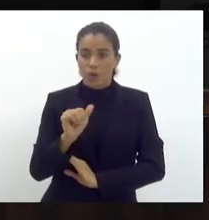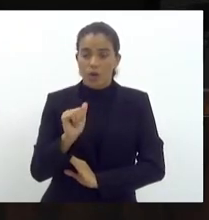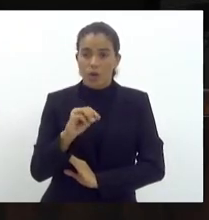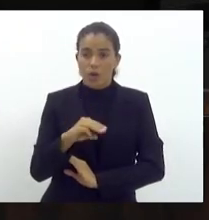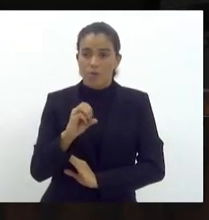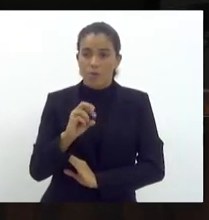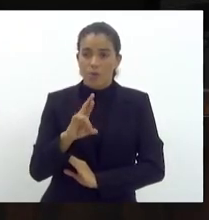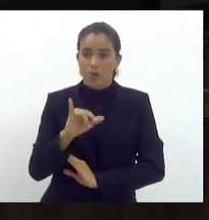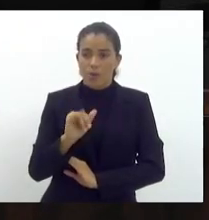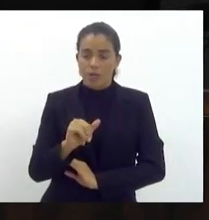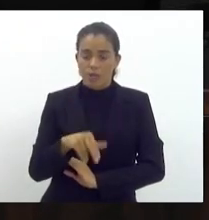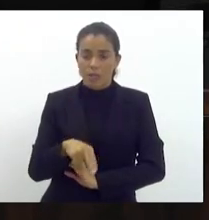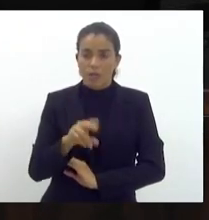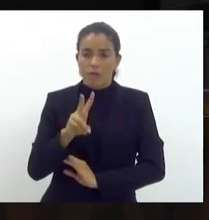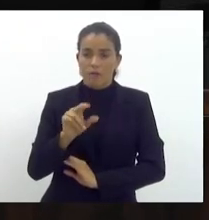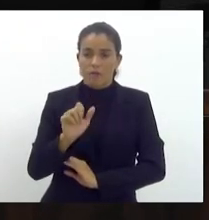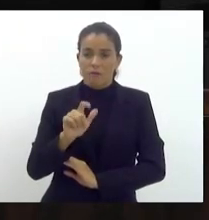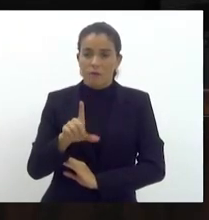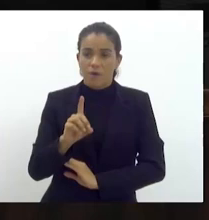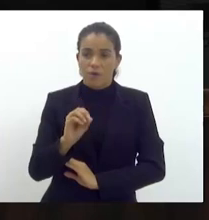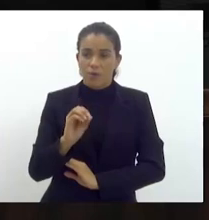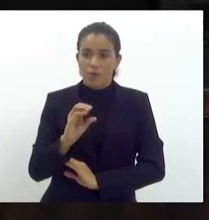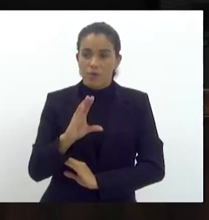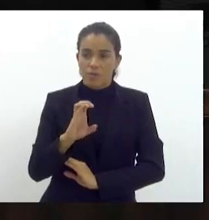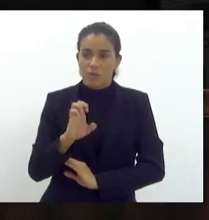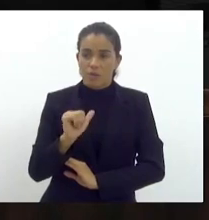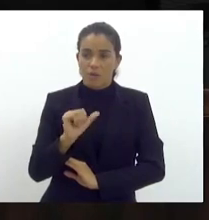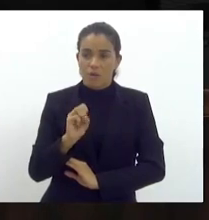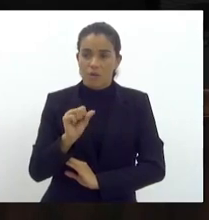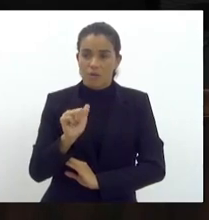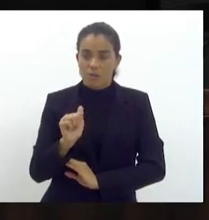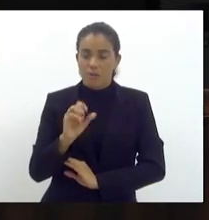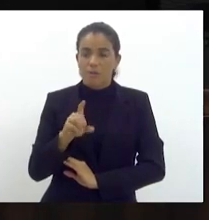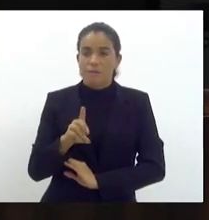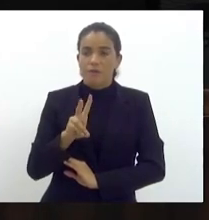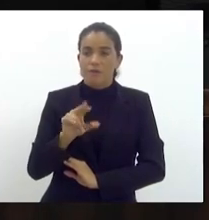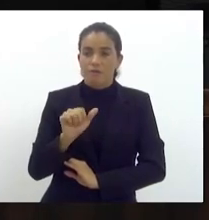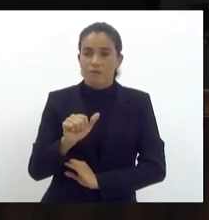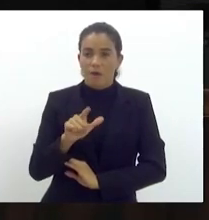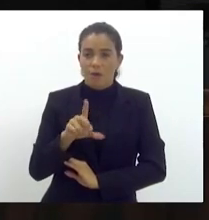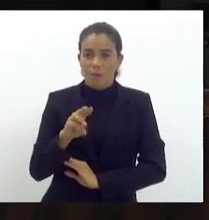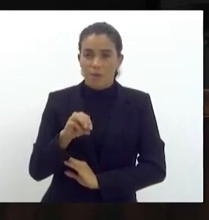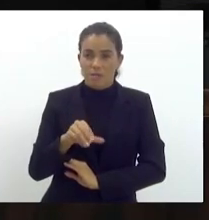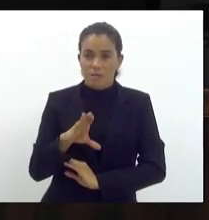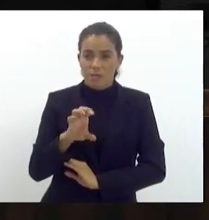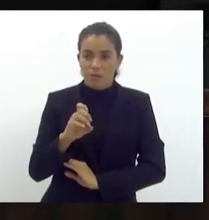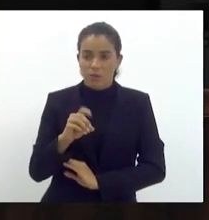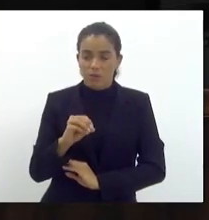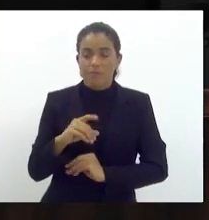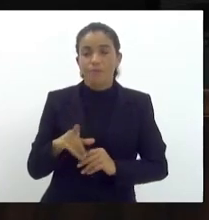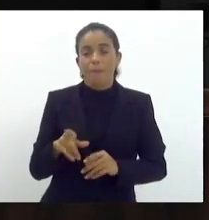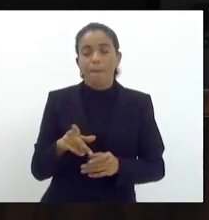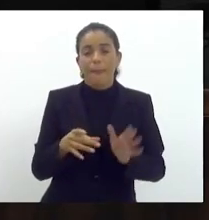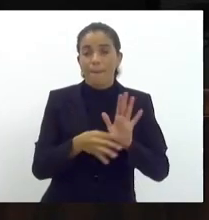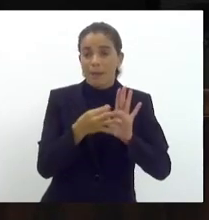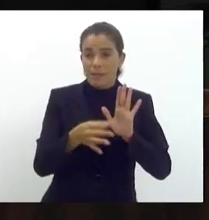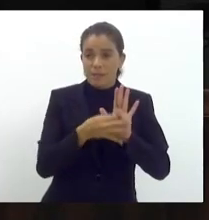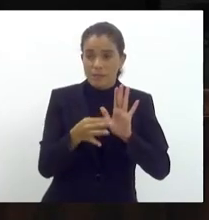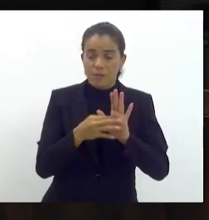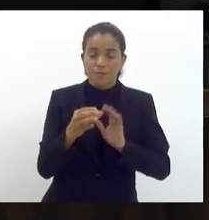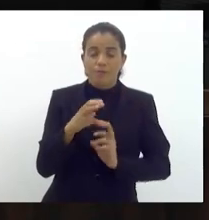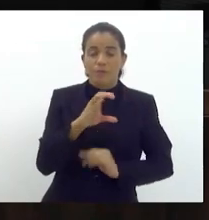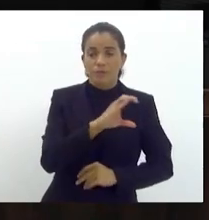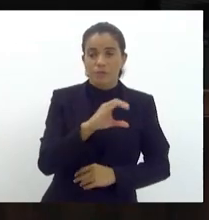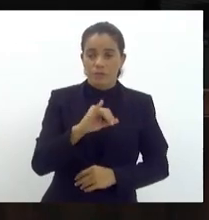Valdo Ceasa Anderson Moraes Luiz Paulo Carlos macedopendendo de pareceres das comissões de constituição e